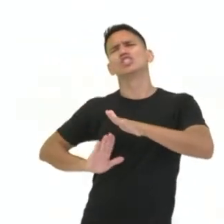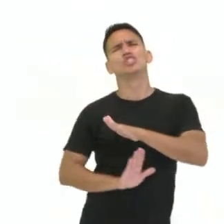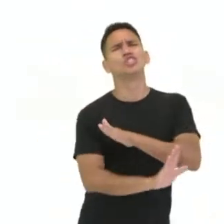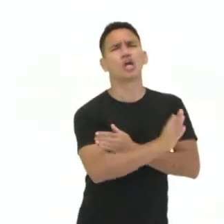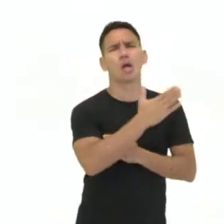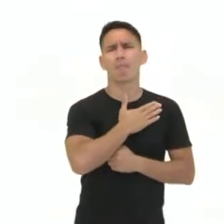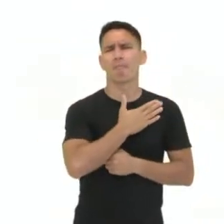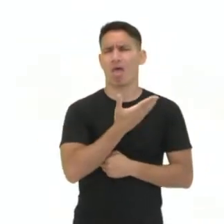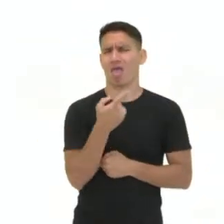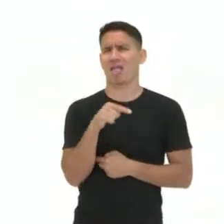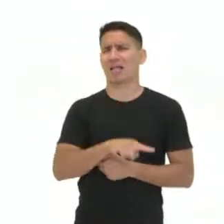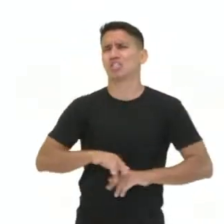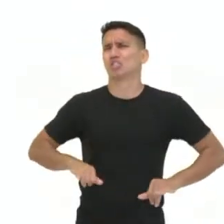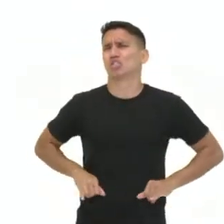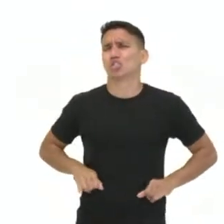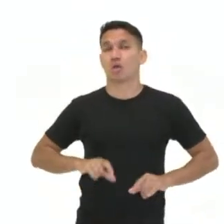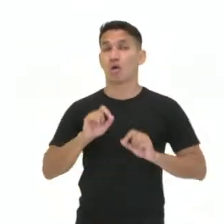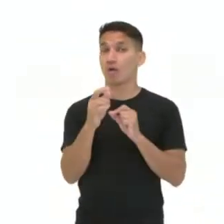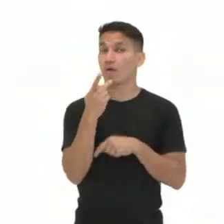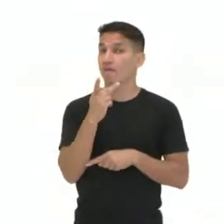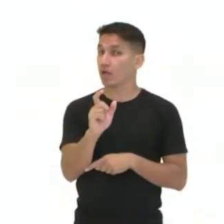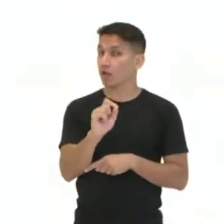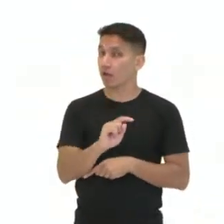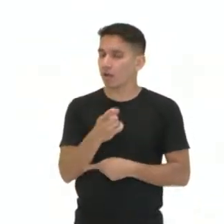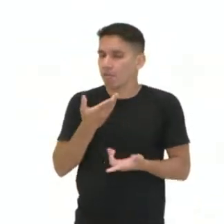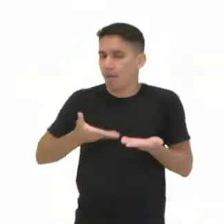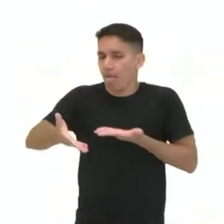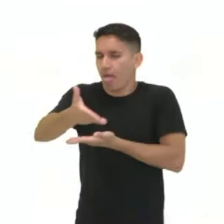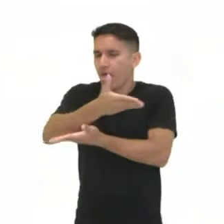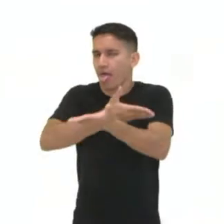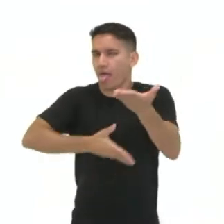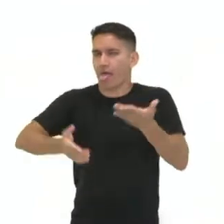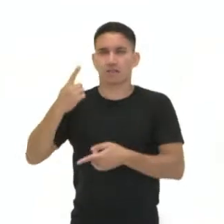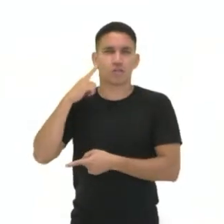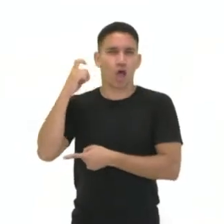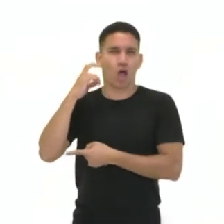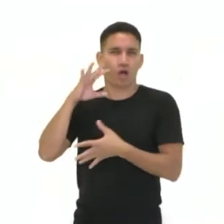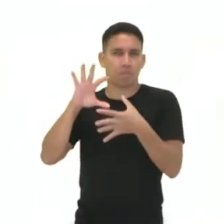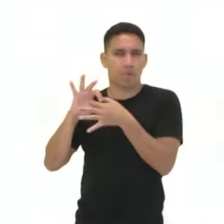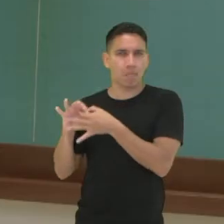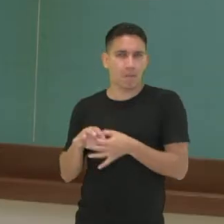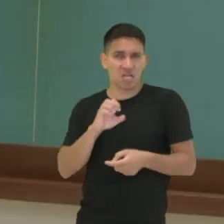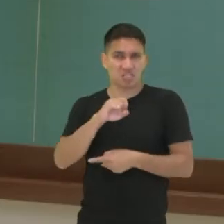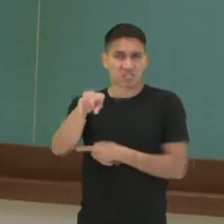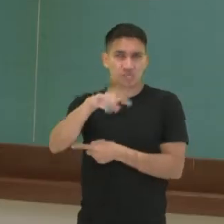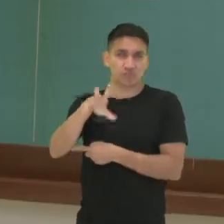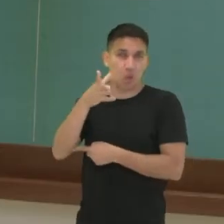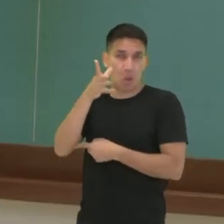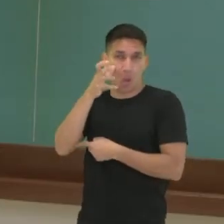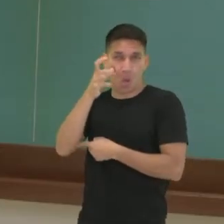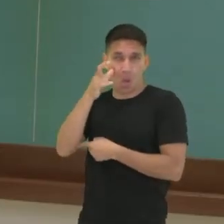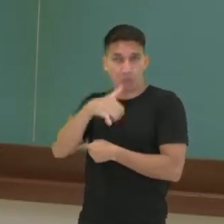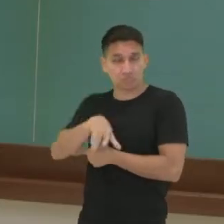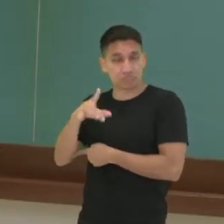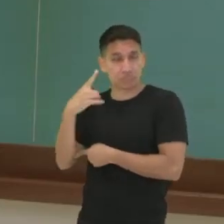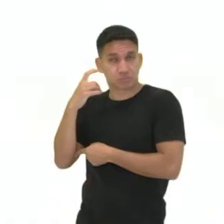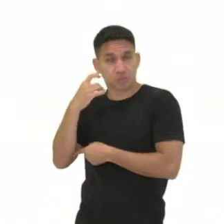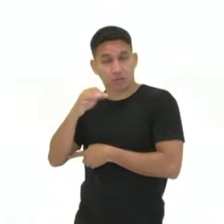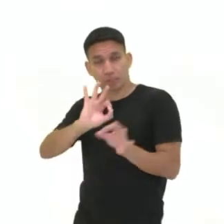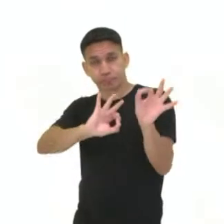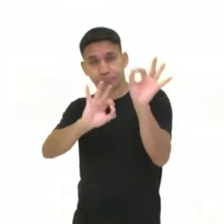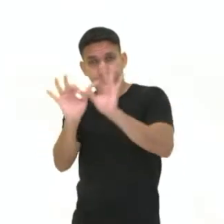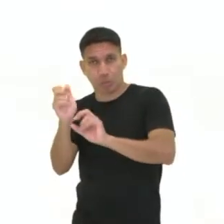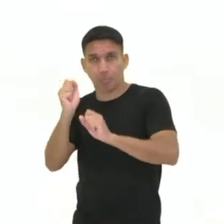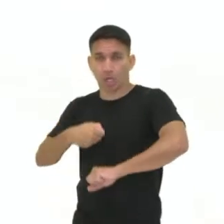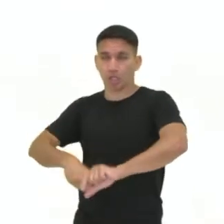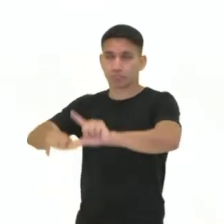o compositor brinca com a sonoridade dessa palavra. Se você quiser ouvir a música, você pode apontar o seu celular